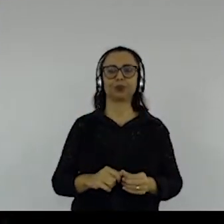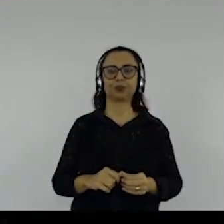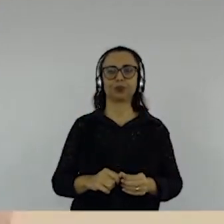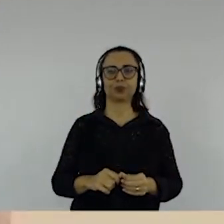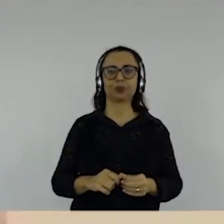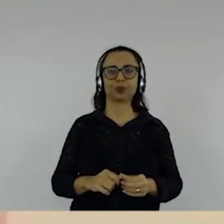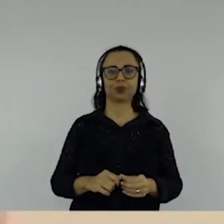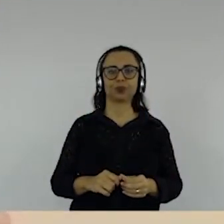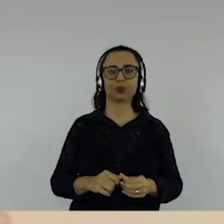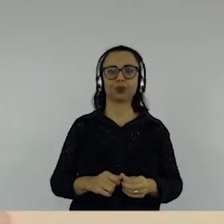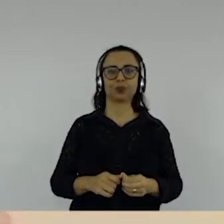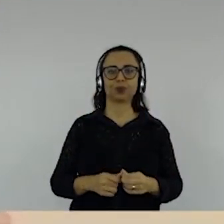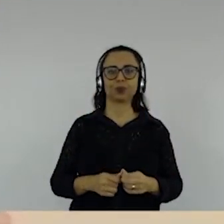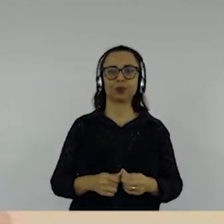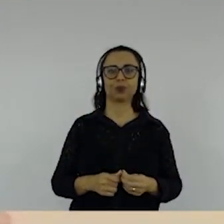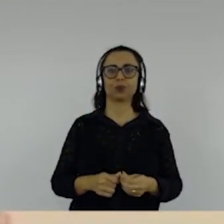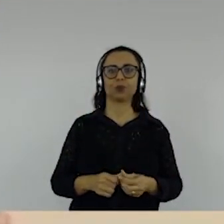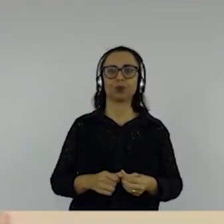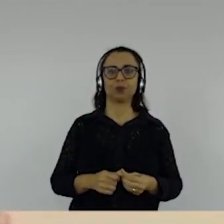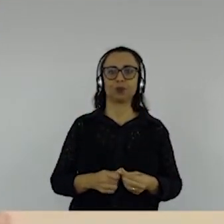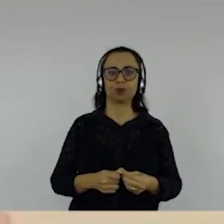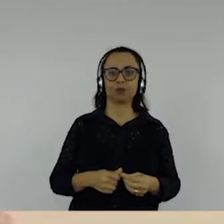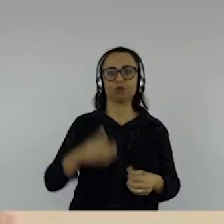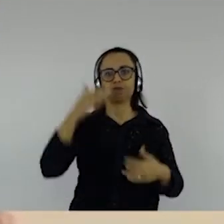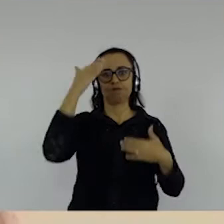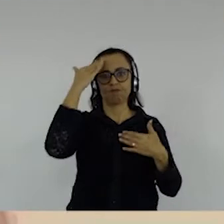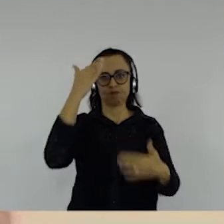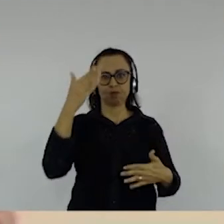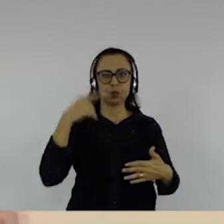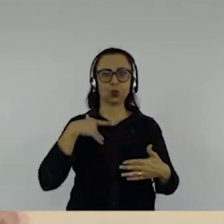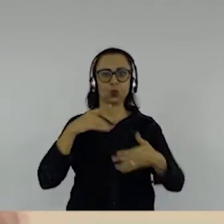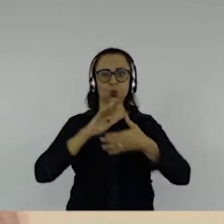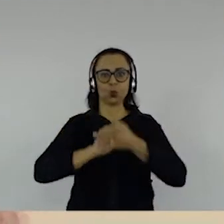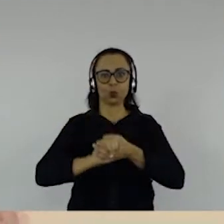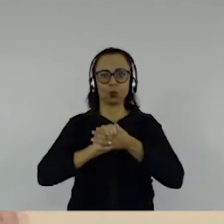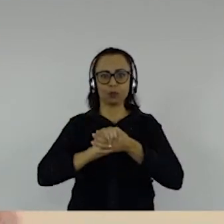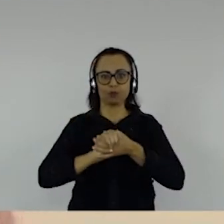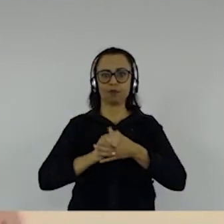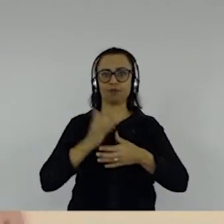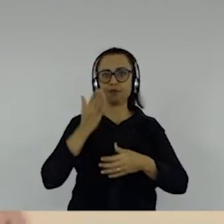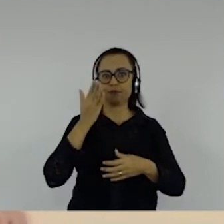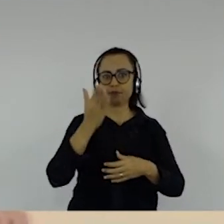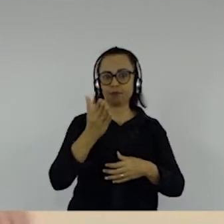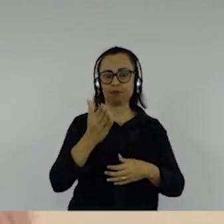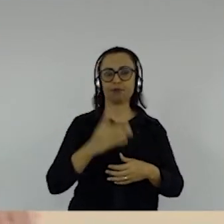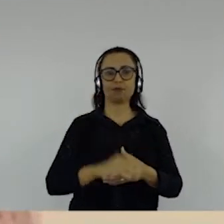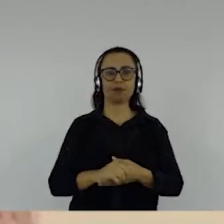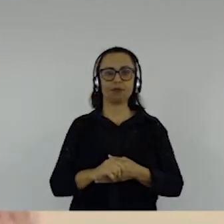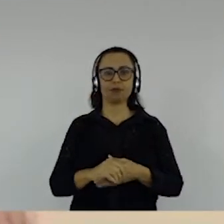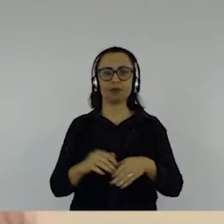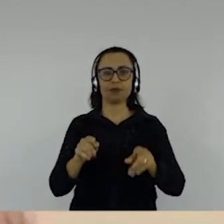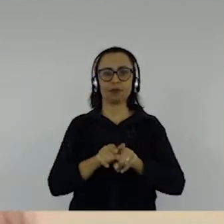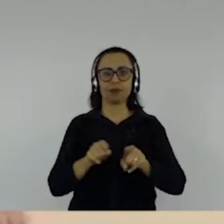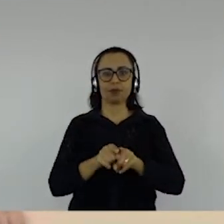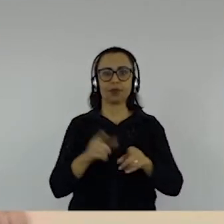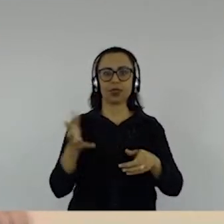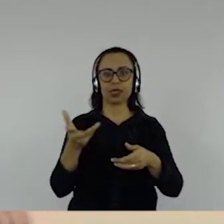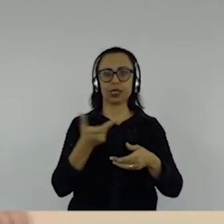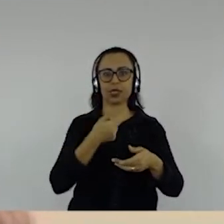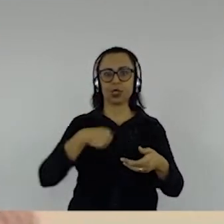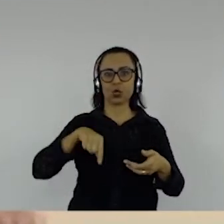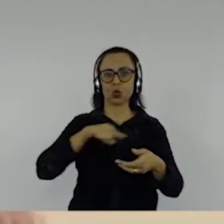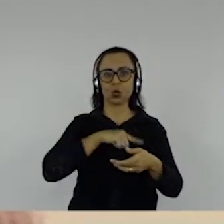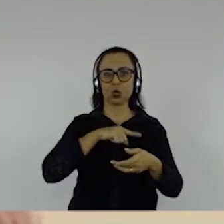Muito obrigada, Caroline. Gostaria de começar cumprimentando você, que abrilhanta aqui a nossa mesa,